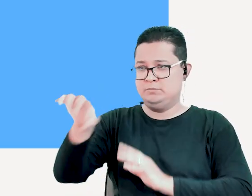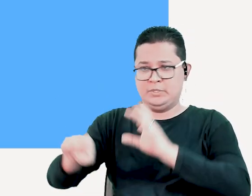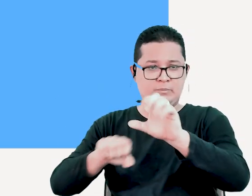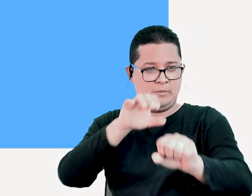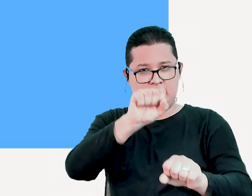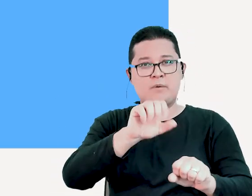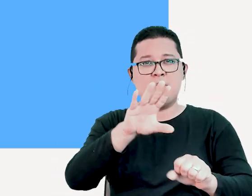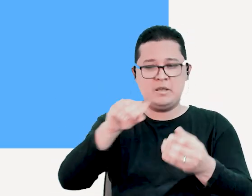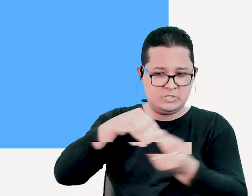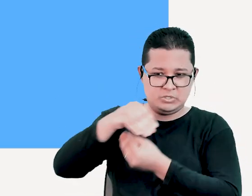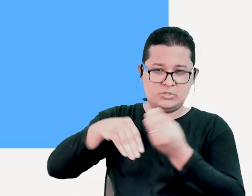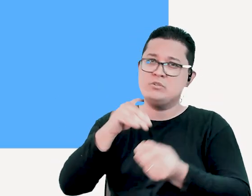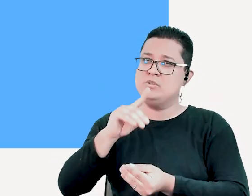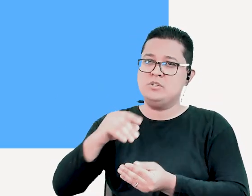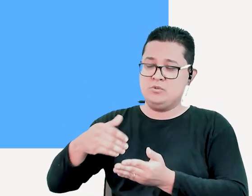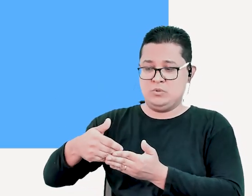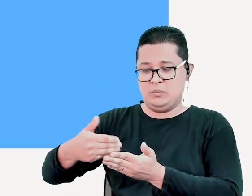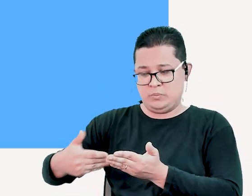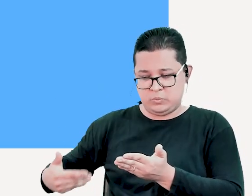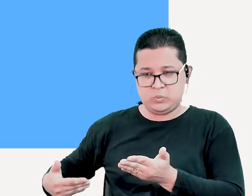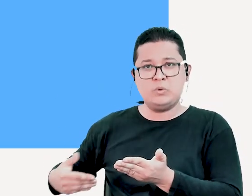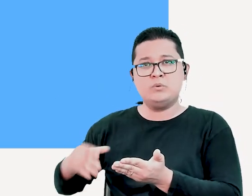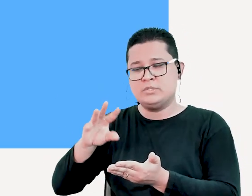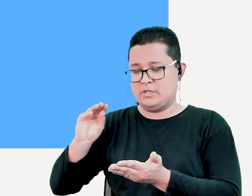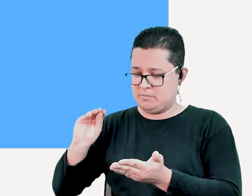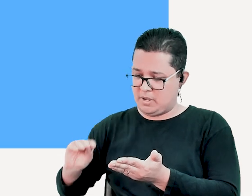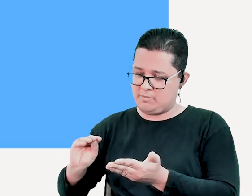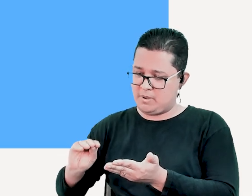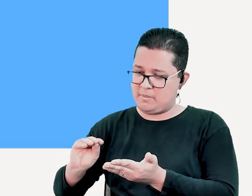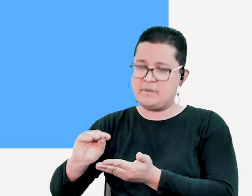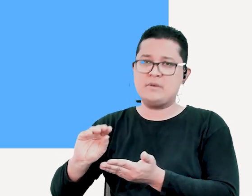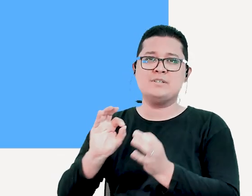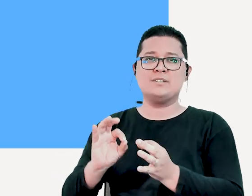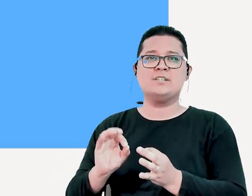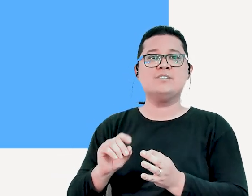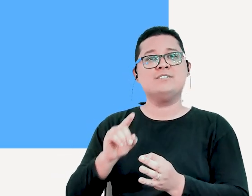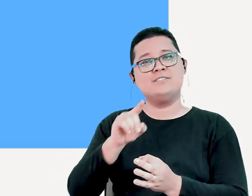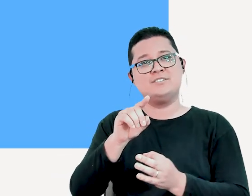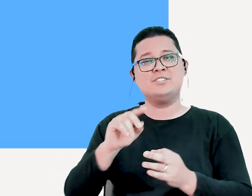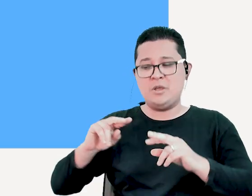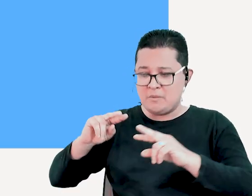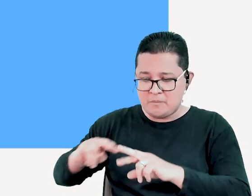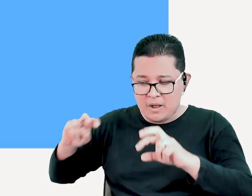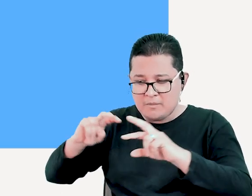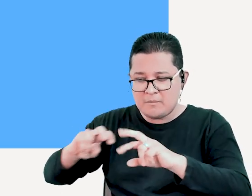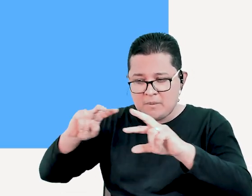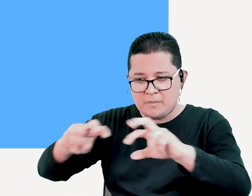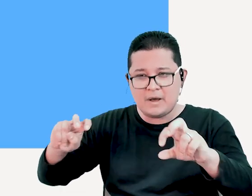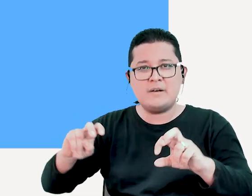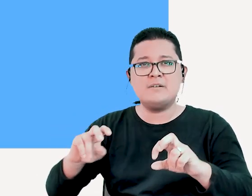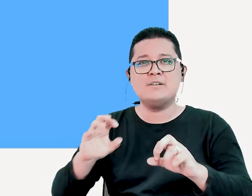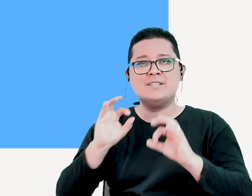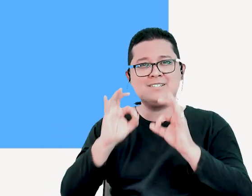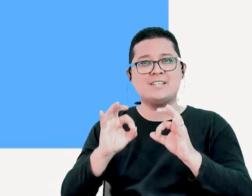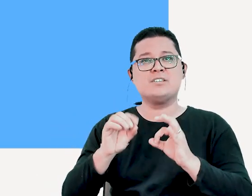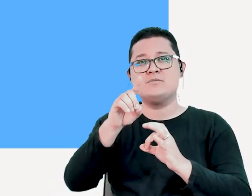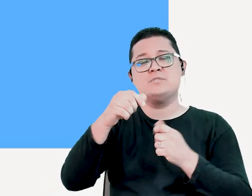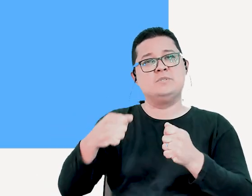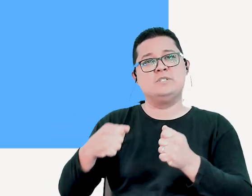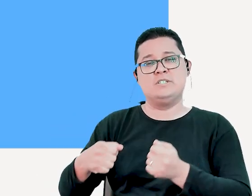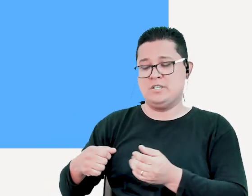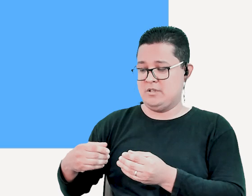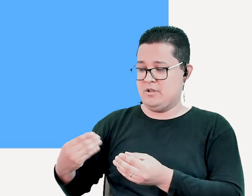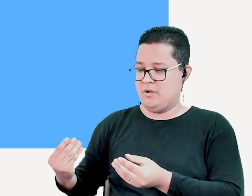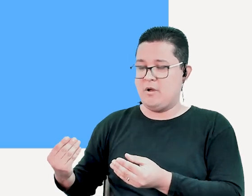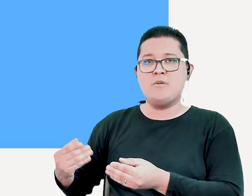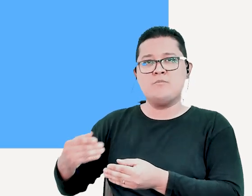essa visibilidade. Então, quando a gente fala de desvendar essas documentações, é importante a gente catalogar tudo, seja em um